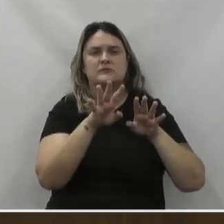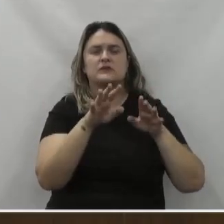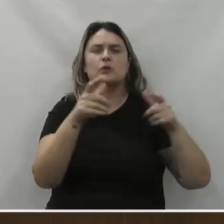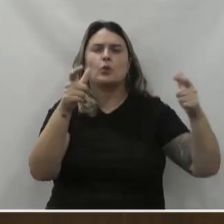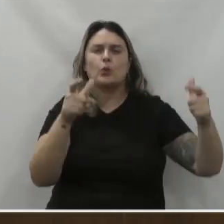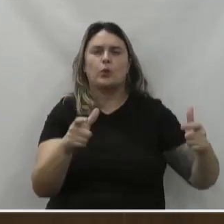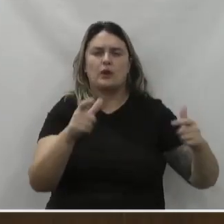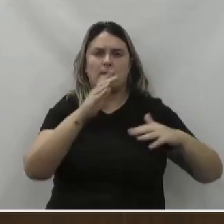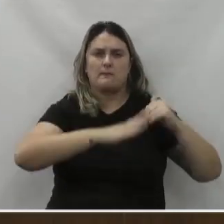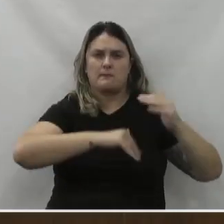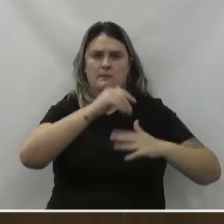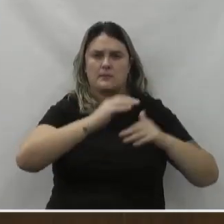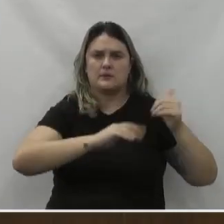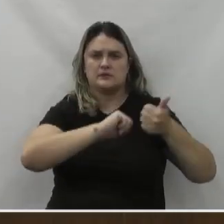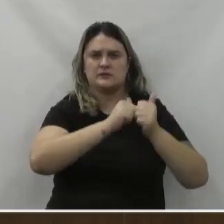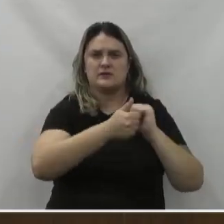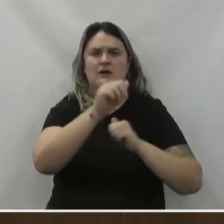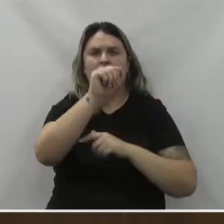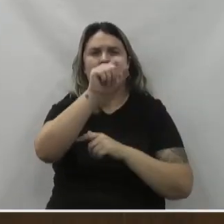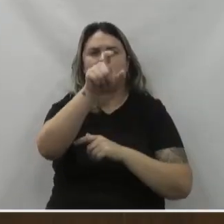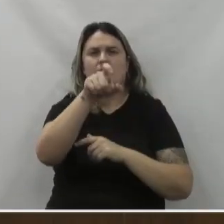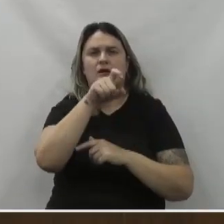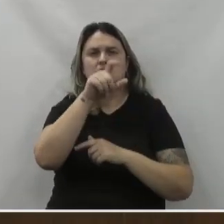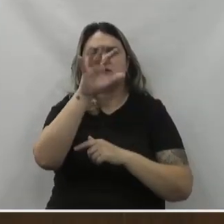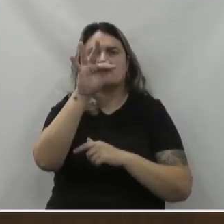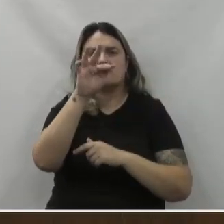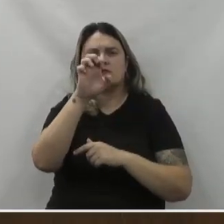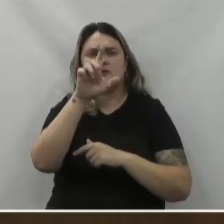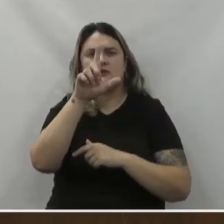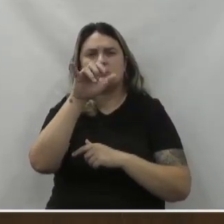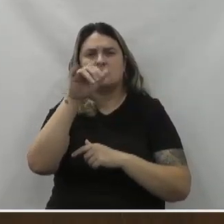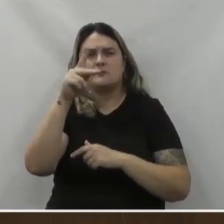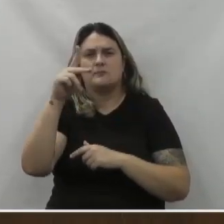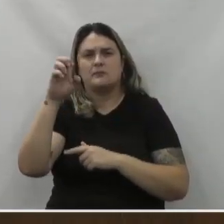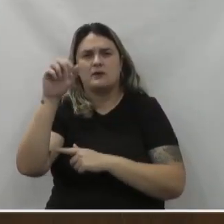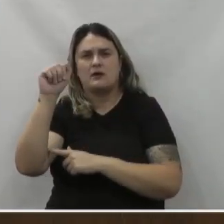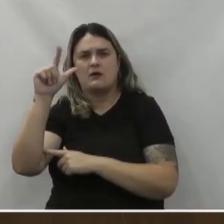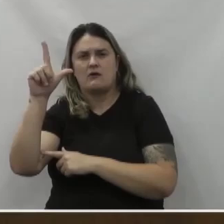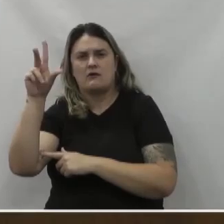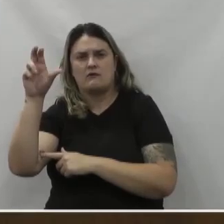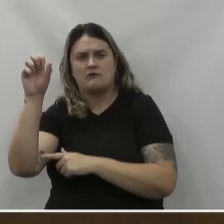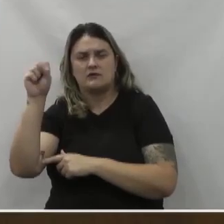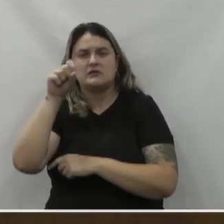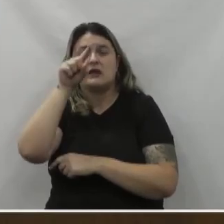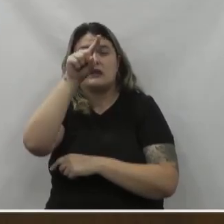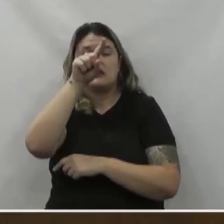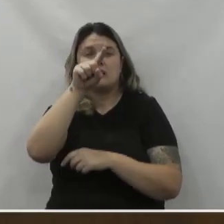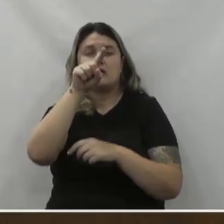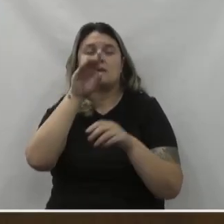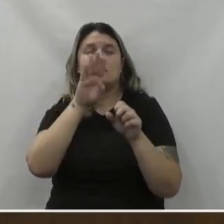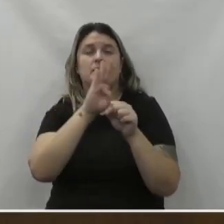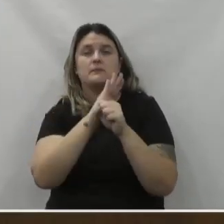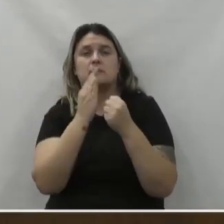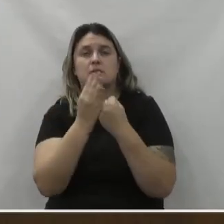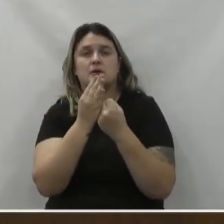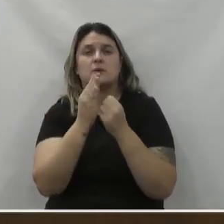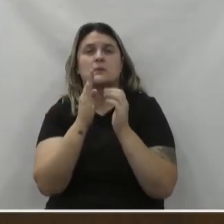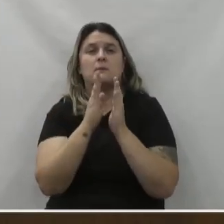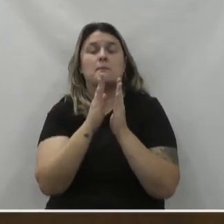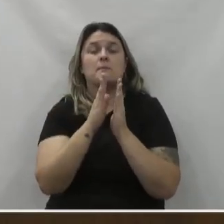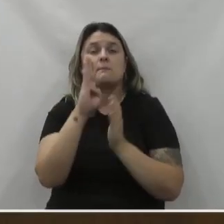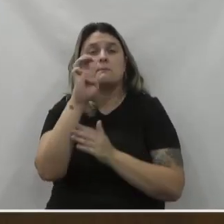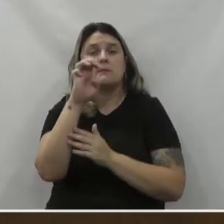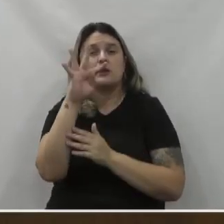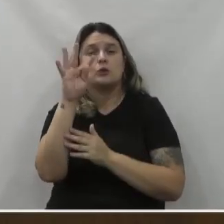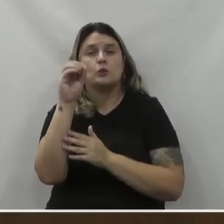mini-areia Alex Felipe Alves, localizada no bairro Bento Munhoz. Justificativa. A medida se faz necessário